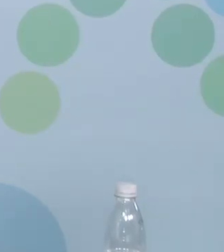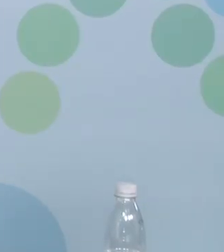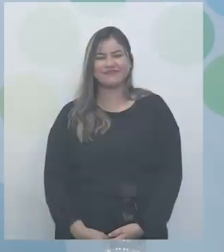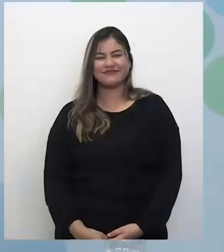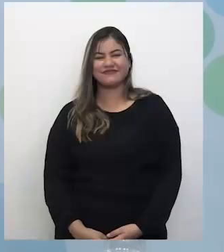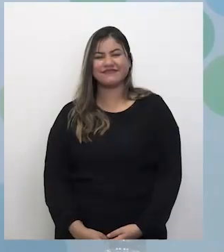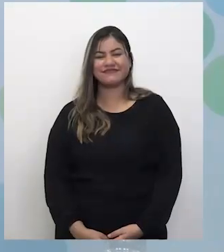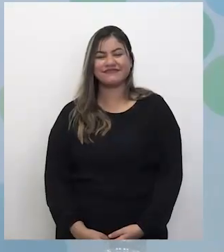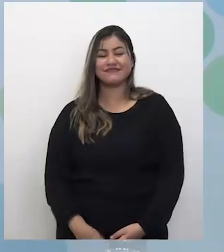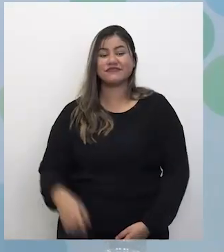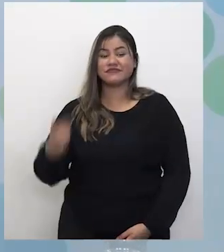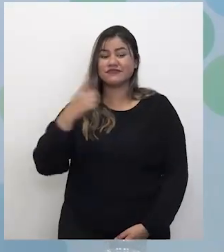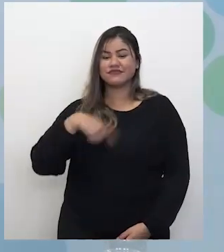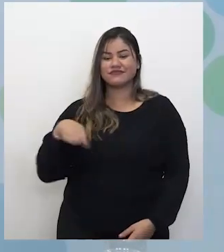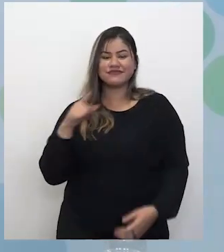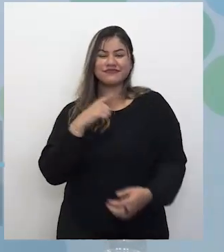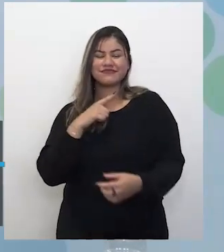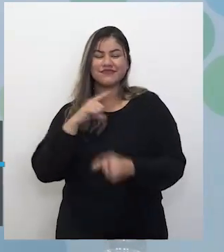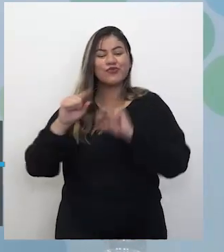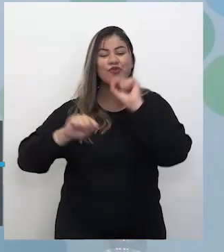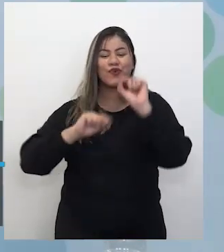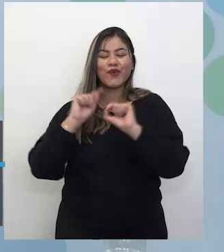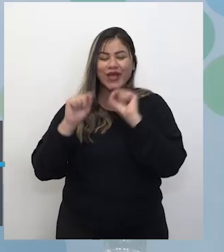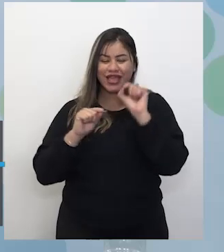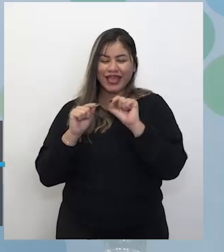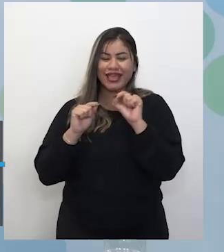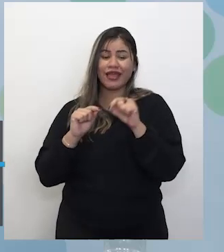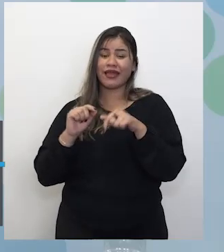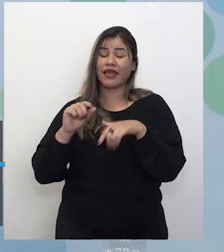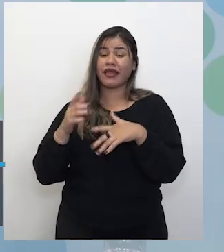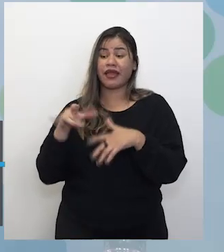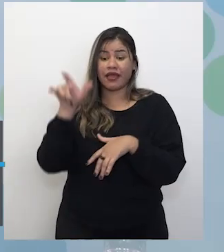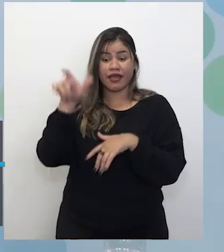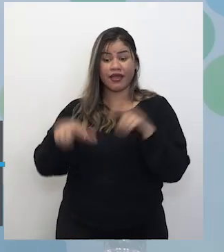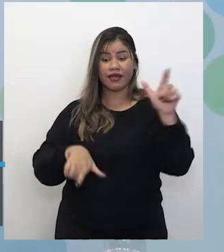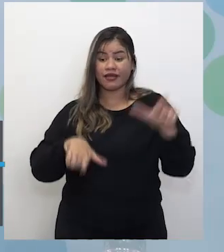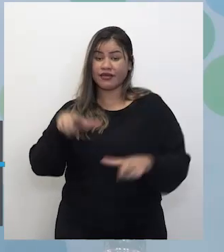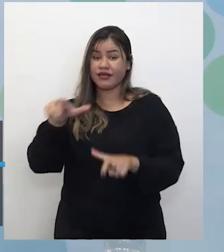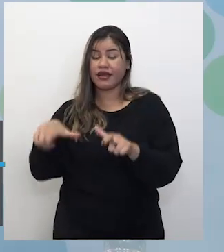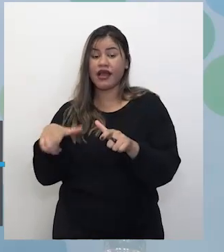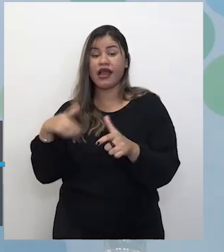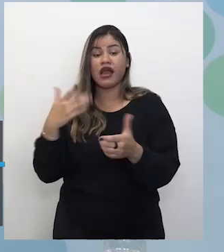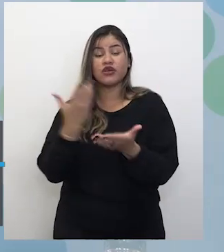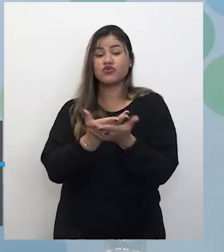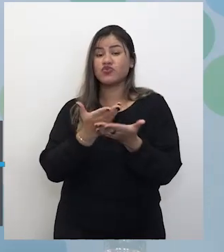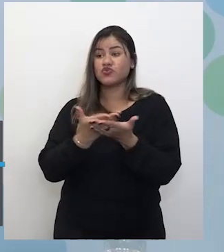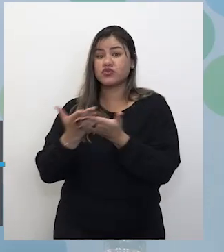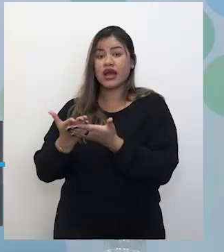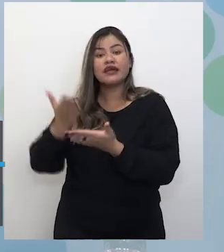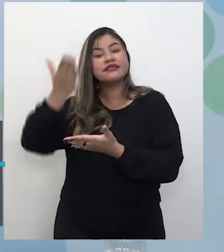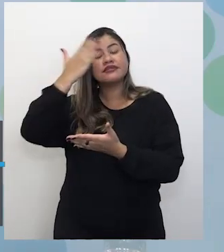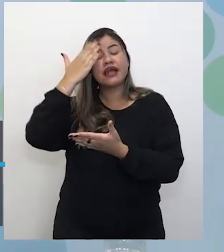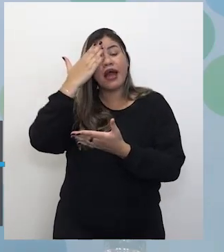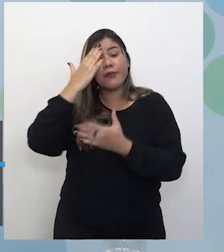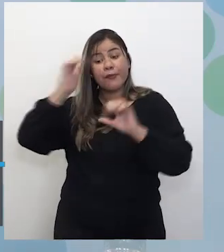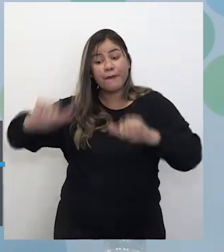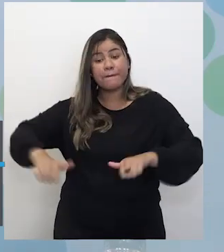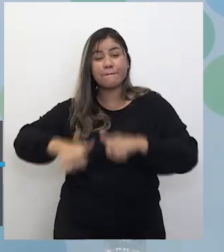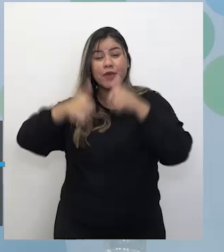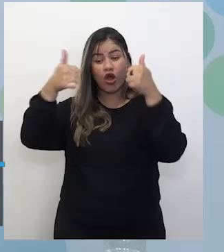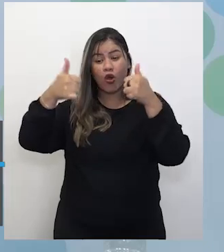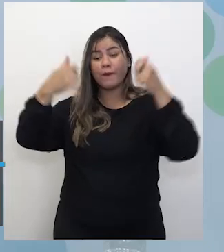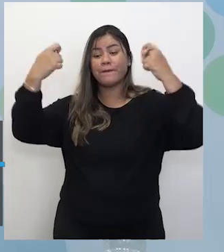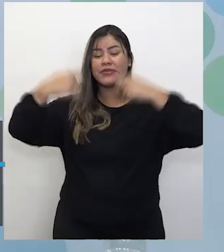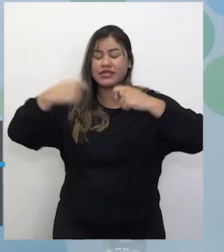Nós temos uma máxima, né, que ninguém melhor do que o próprio estudante para saber as melhorias que precisam ser realizadas dentro do seu